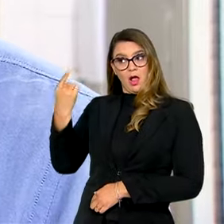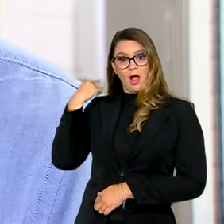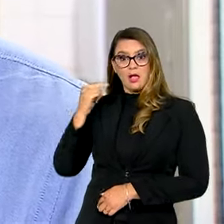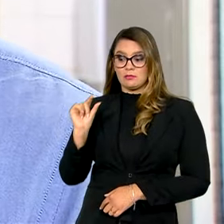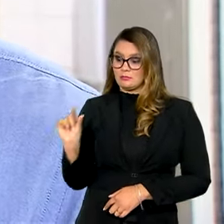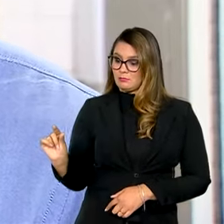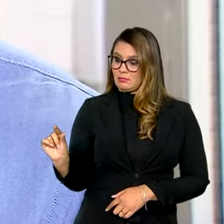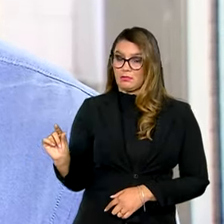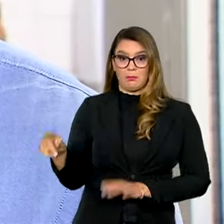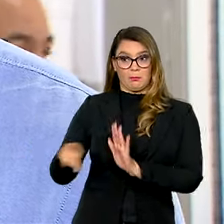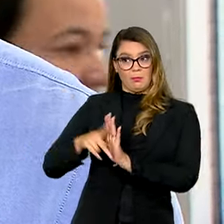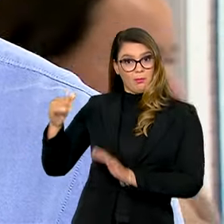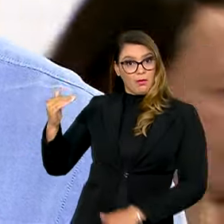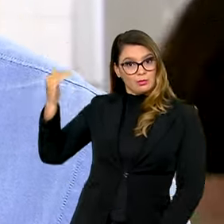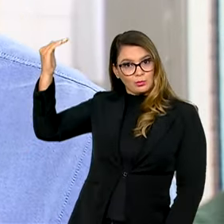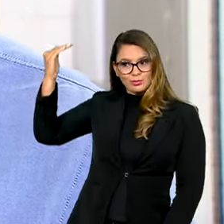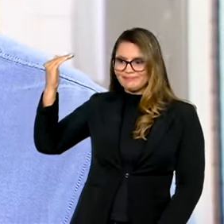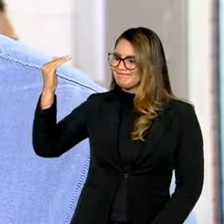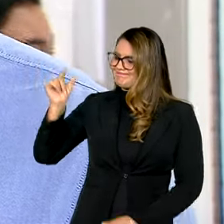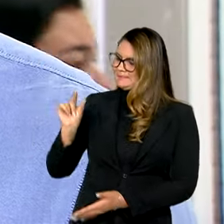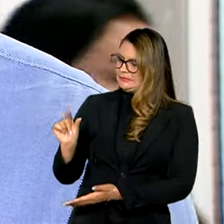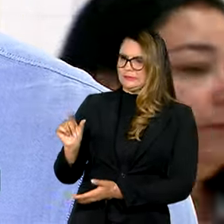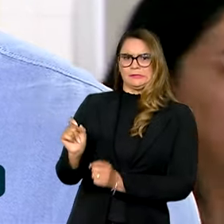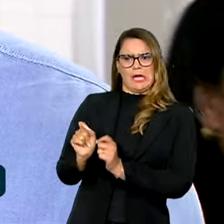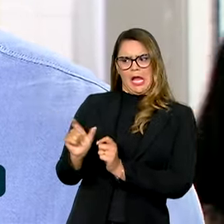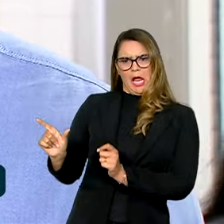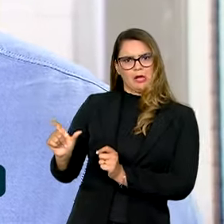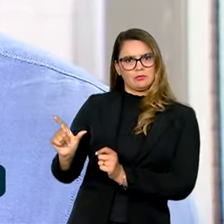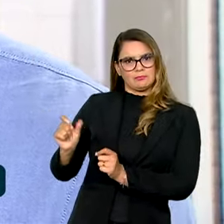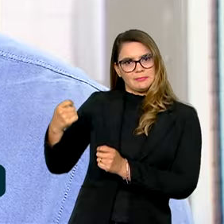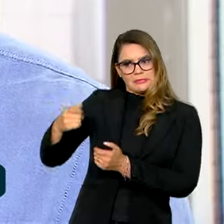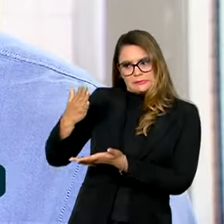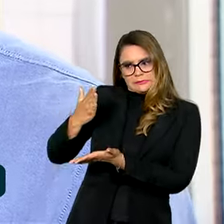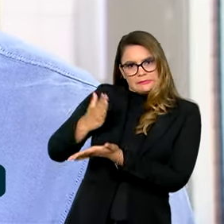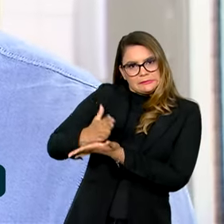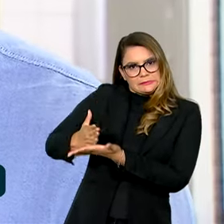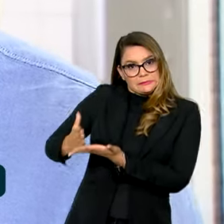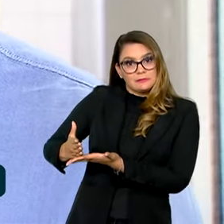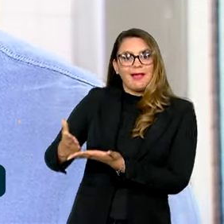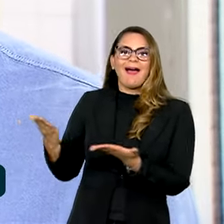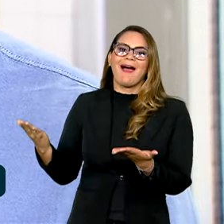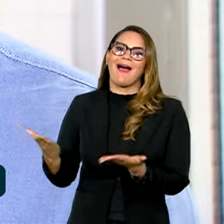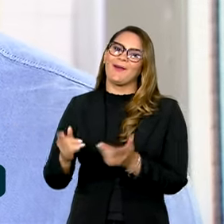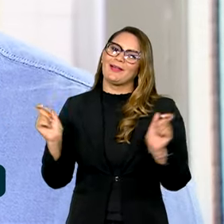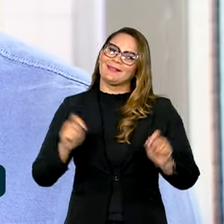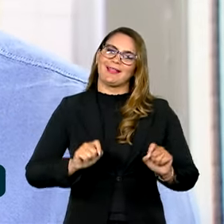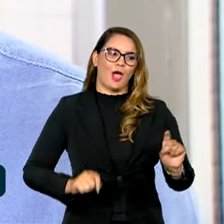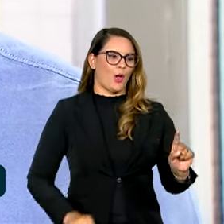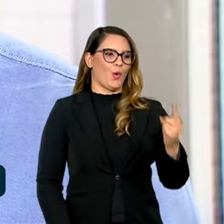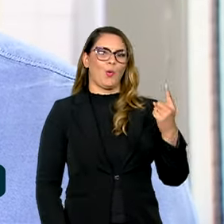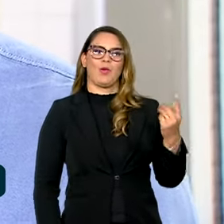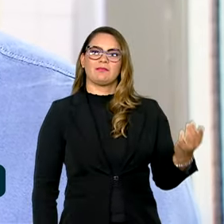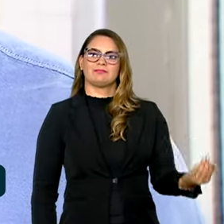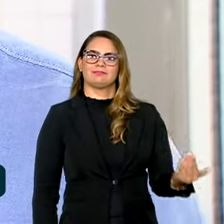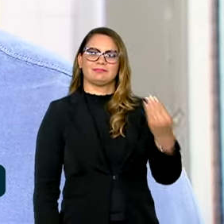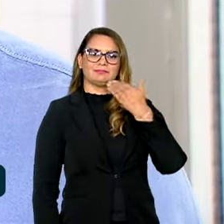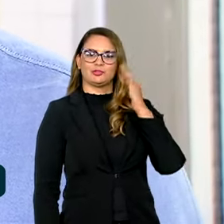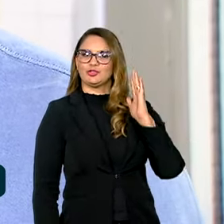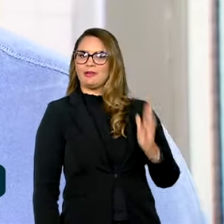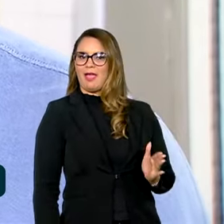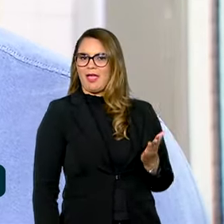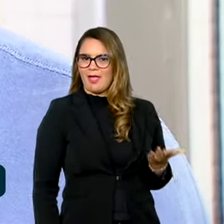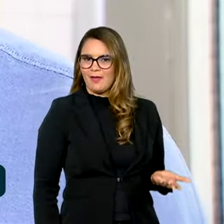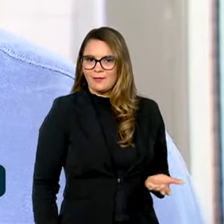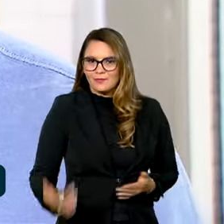comprimido adulto, esse comprimido precisava ser fracionado. E agora, o comprimido pode ser administrado de forma integral, ou